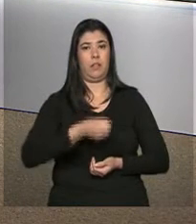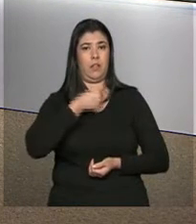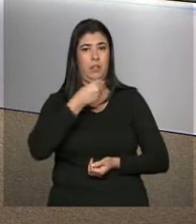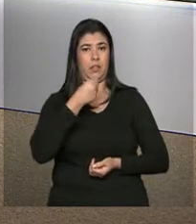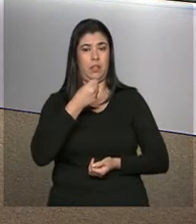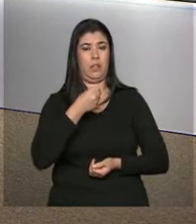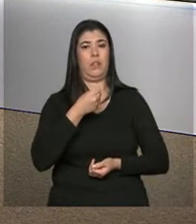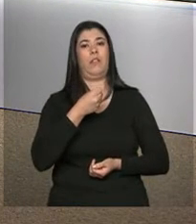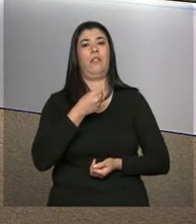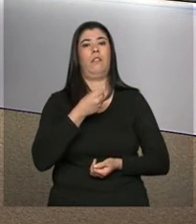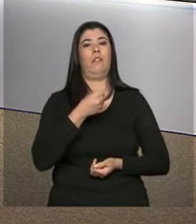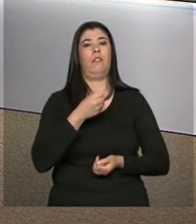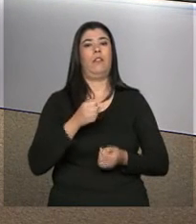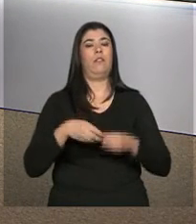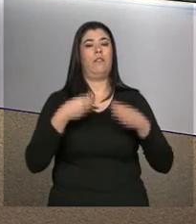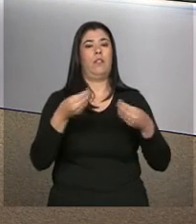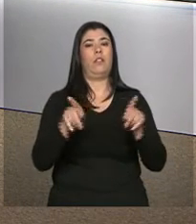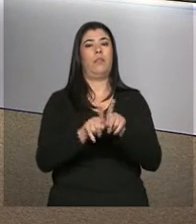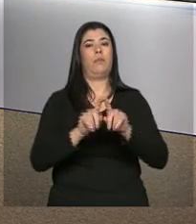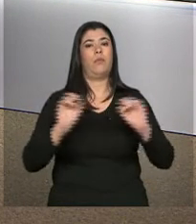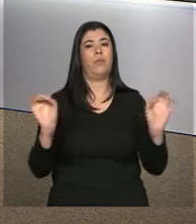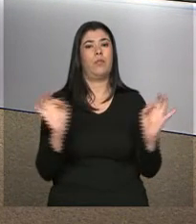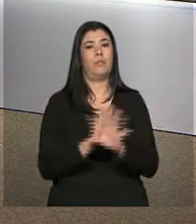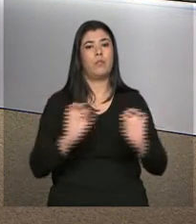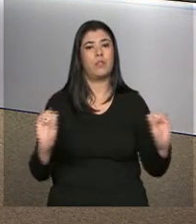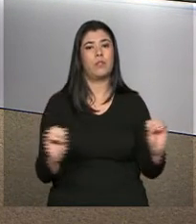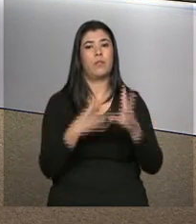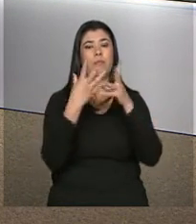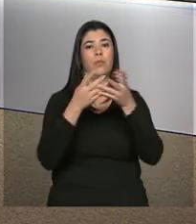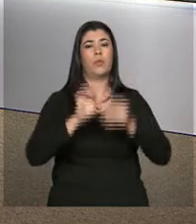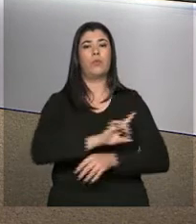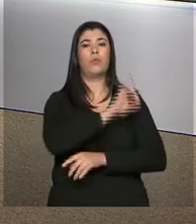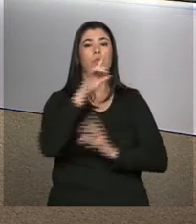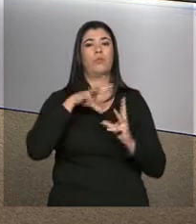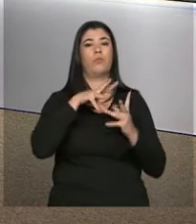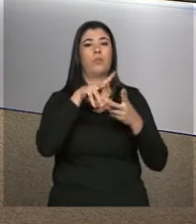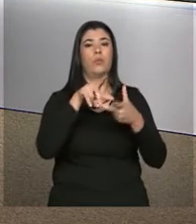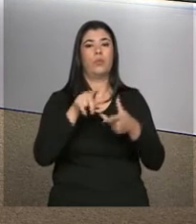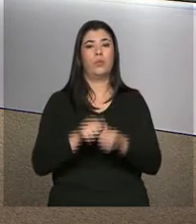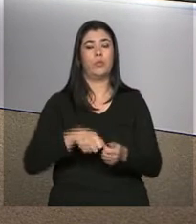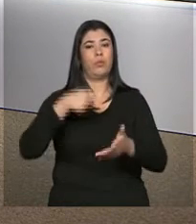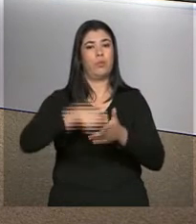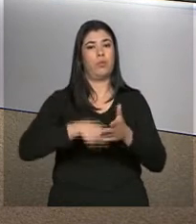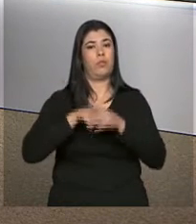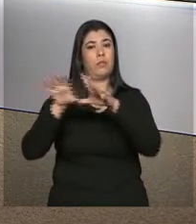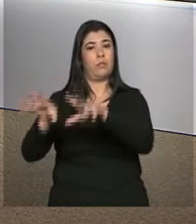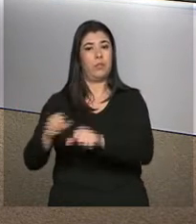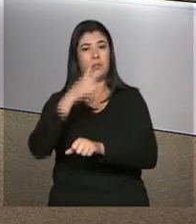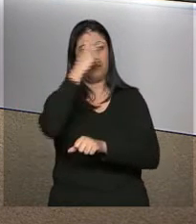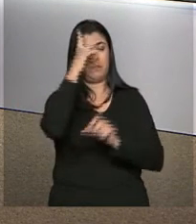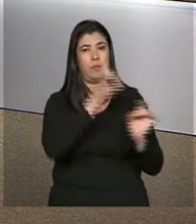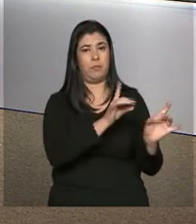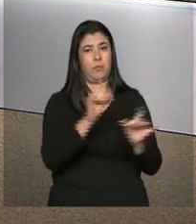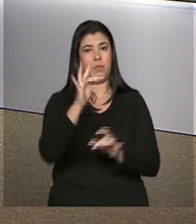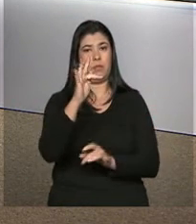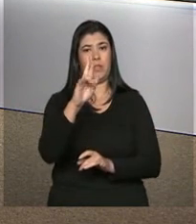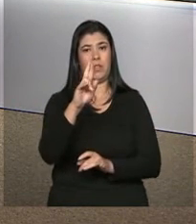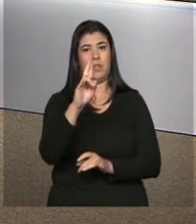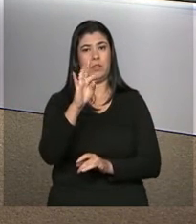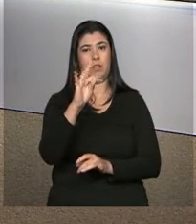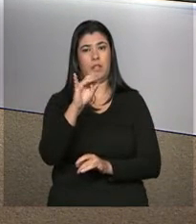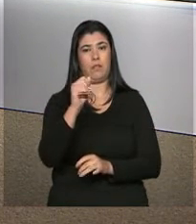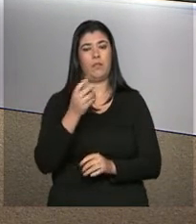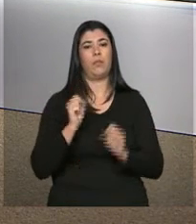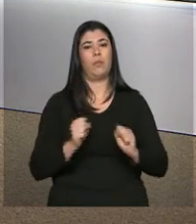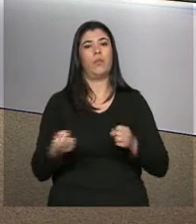Essa foi a entrevista coletiva concedida após a cerimônia em comemoração ao Dia Mundial de Enfrentamento ao Tráfico de